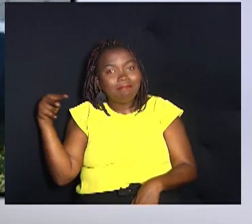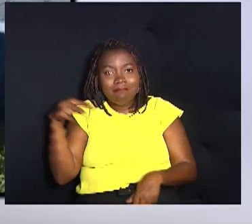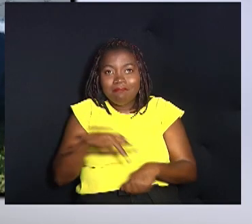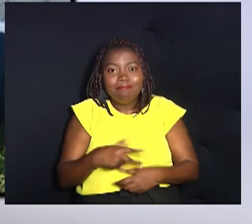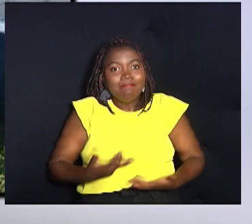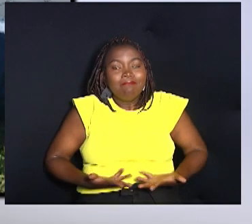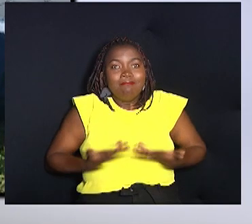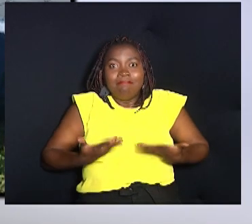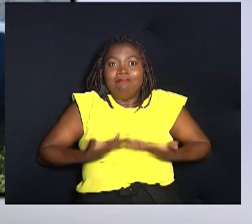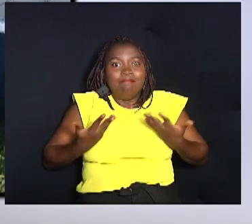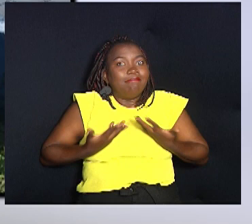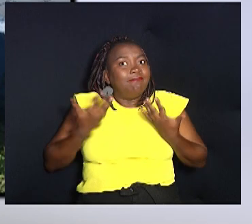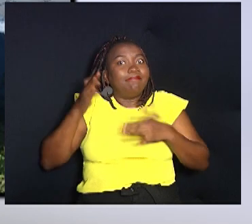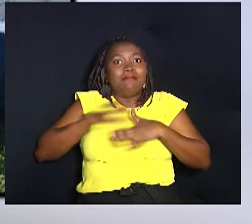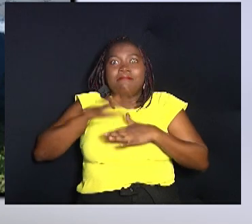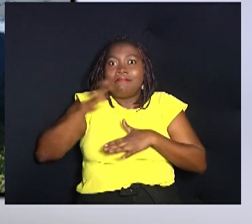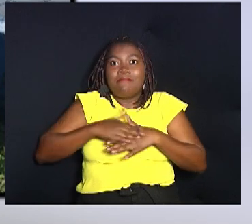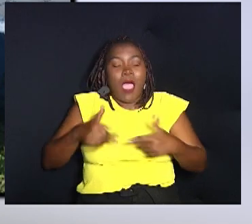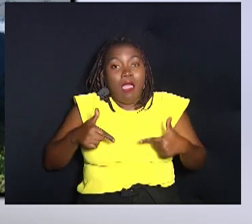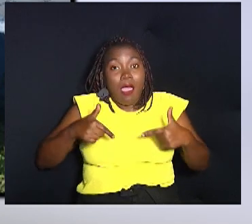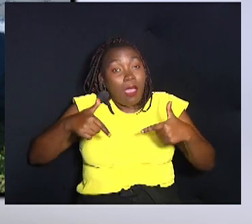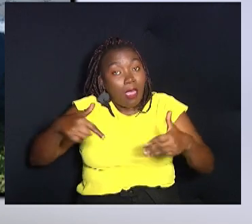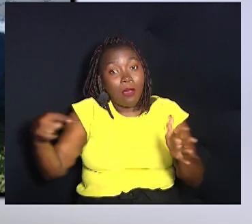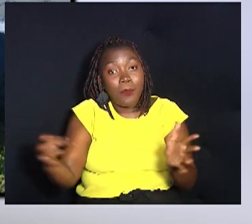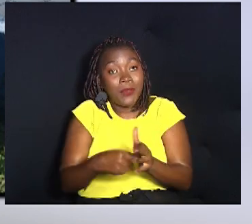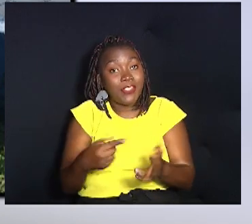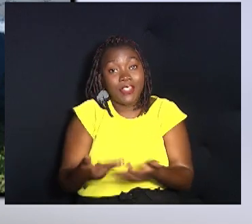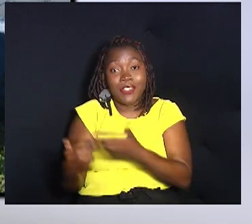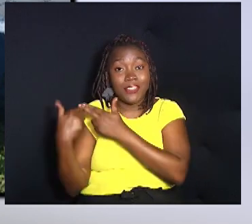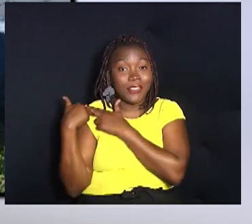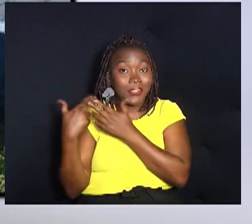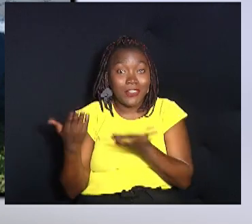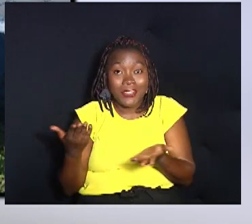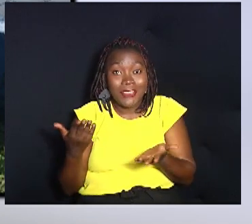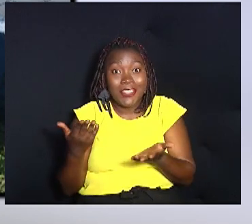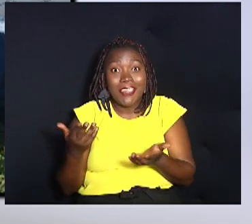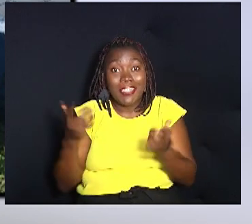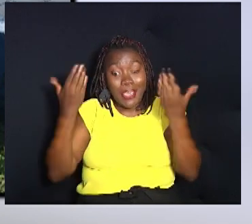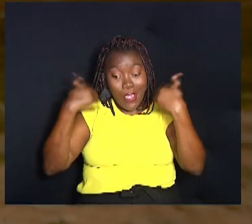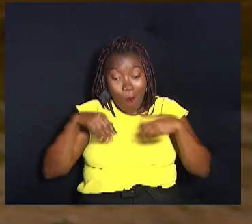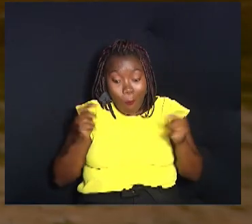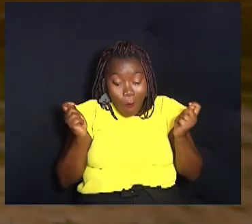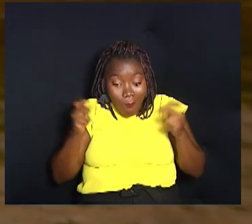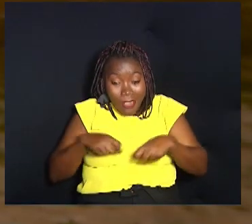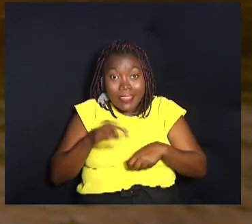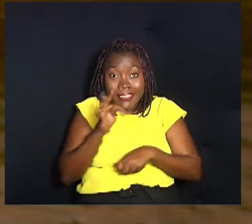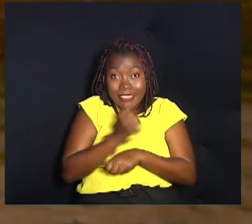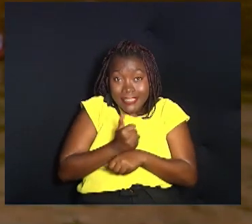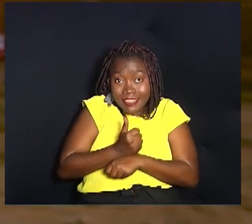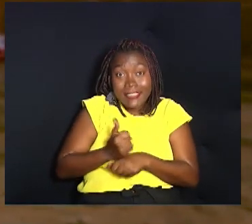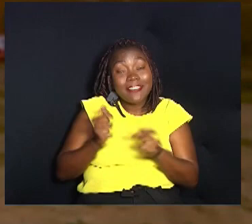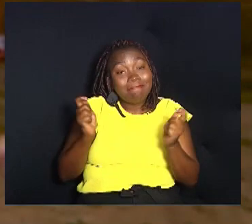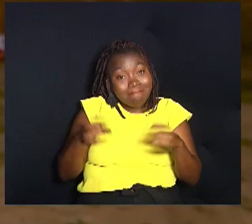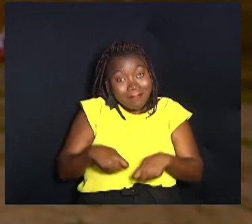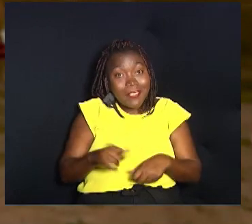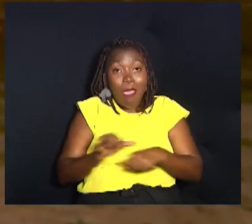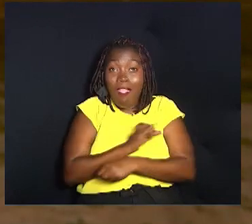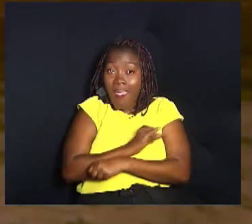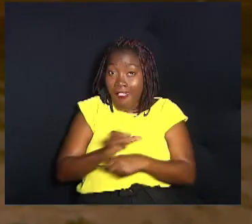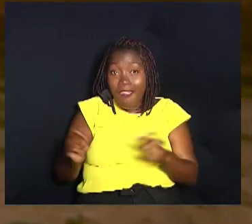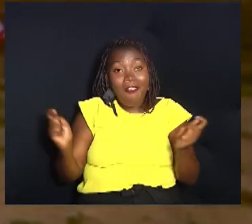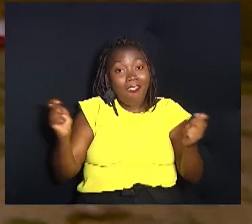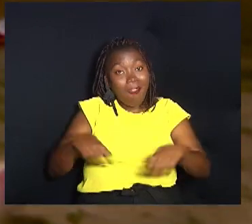motivando cada vez mais, que é o grande objetivo do líder, porque condição técnica elas já tinham, condição tática também. Nosso